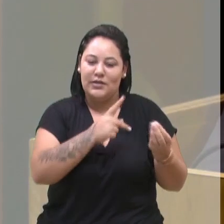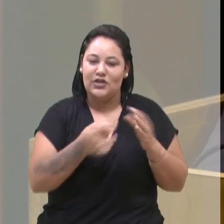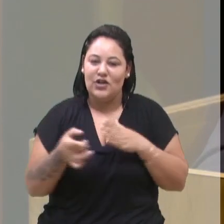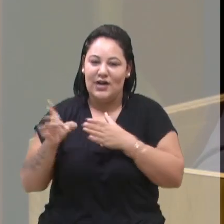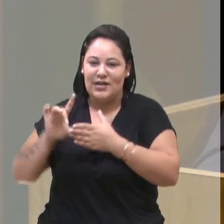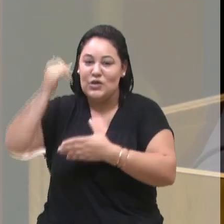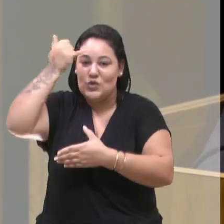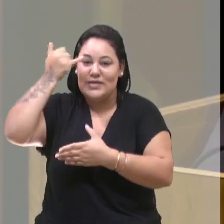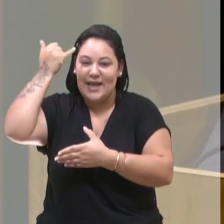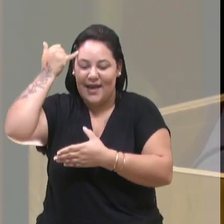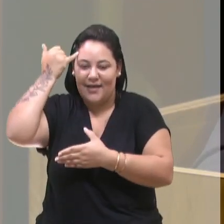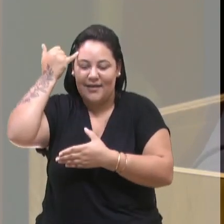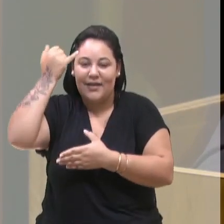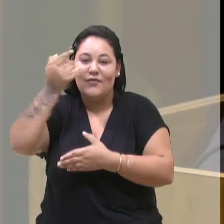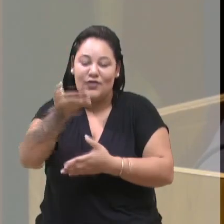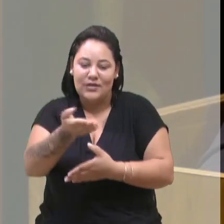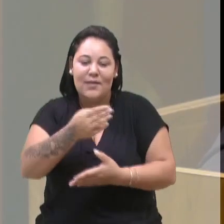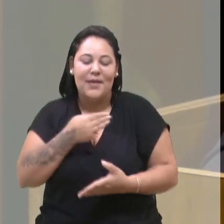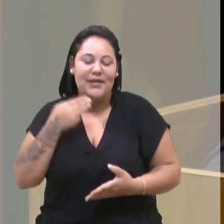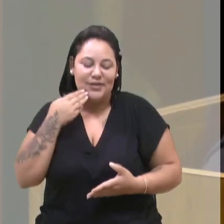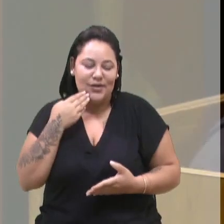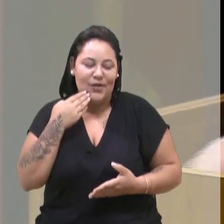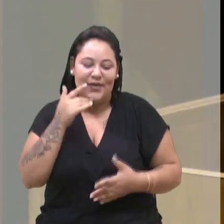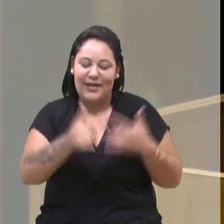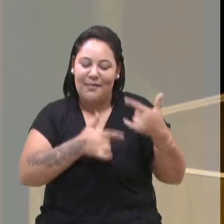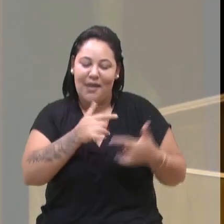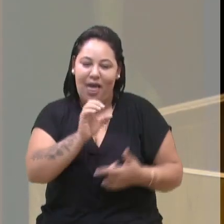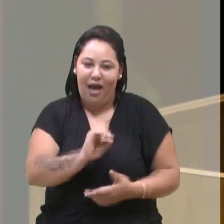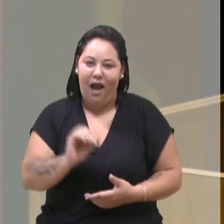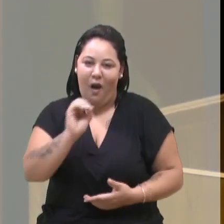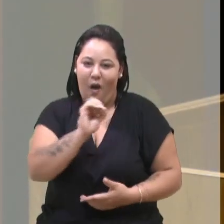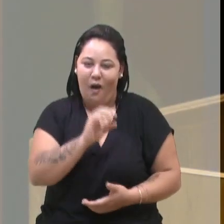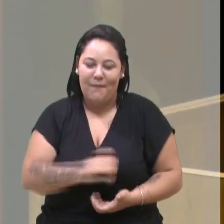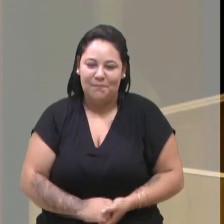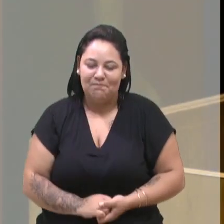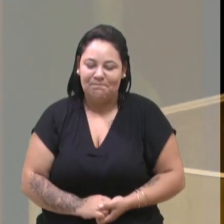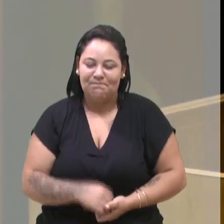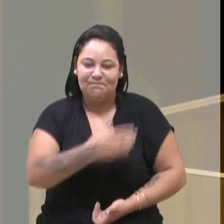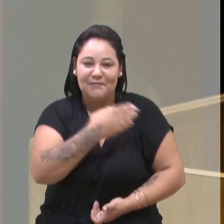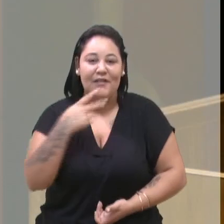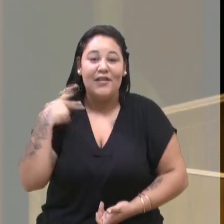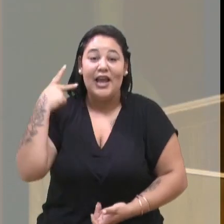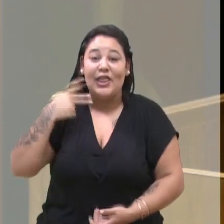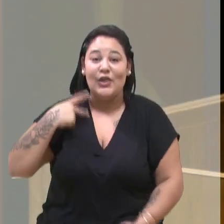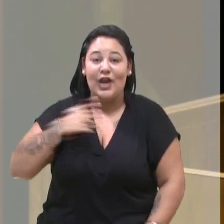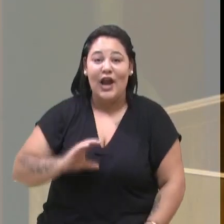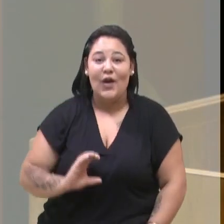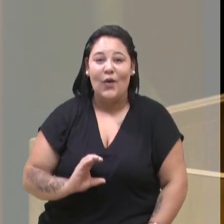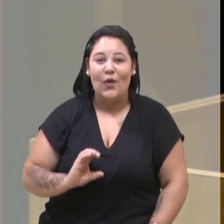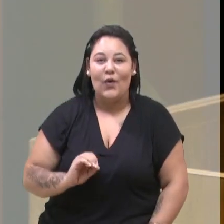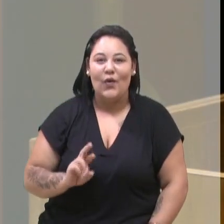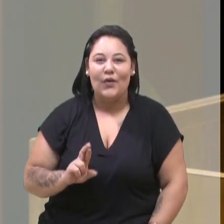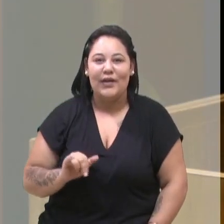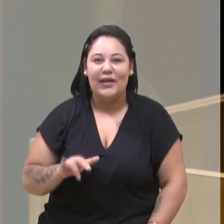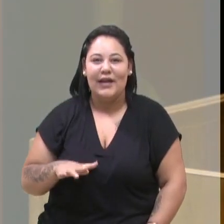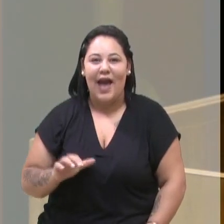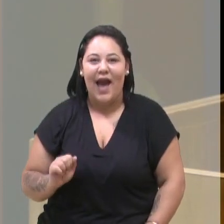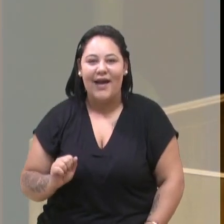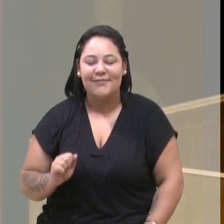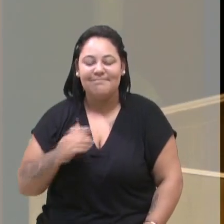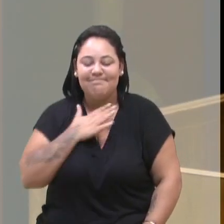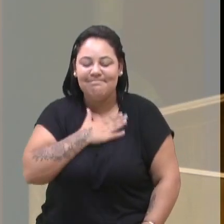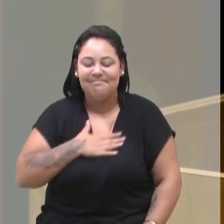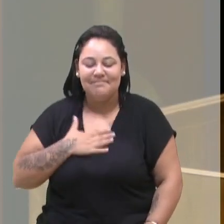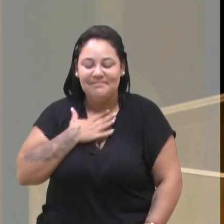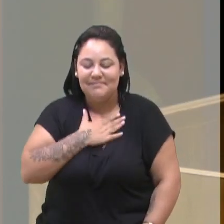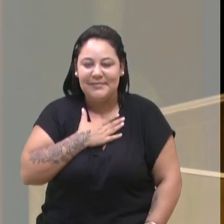vai conduzir da melhor maneira possível. Vereadora Curina, dizer que é uma honra ter a senhora aqui com a